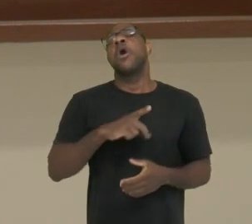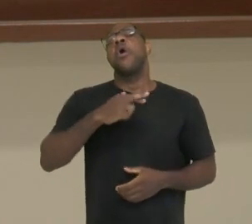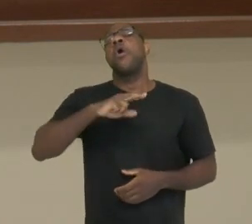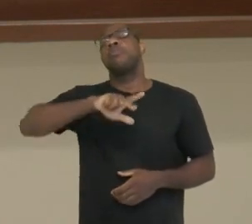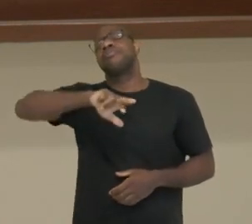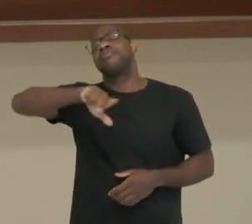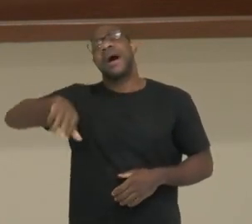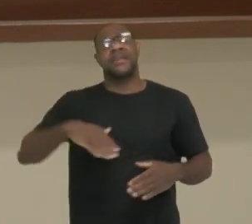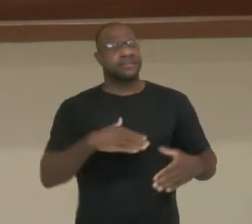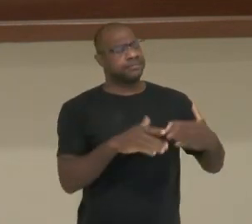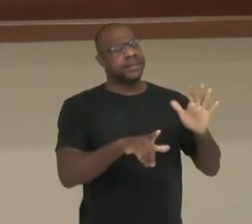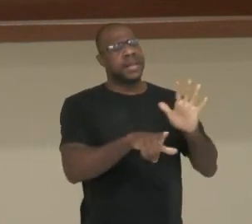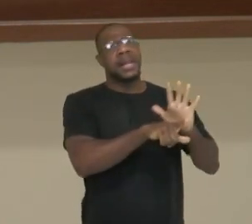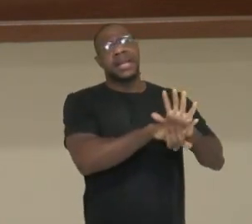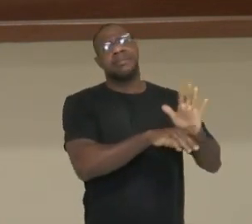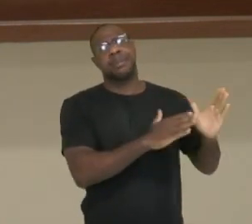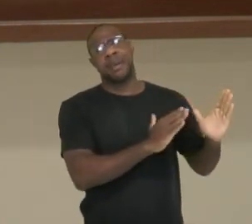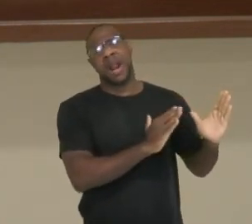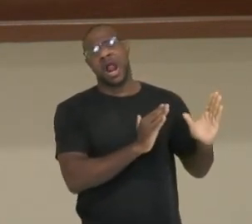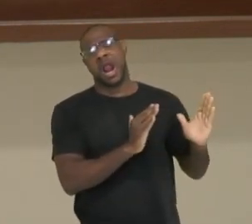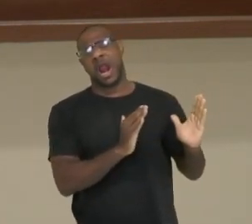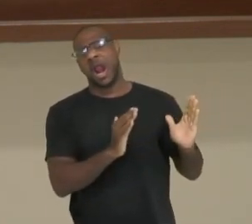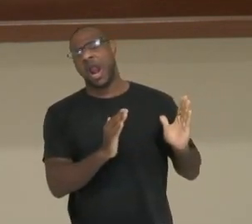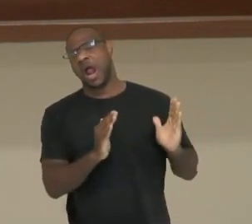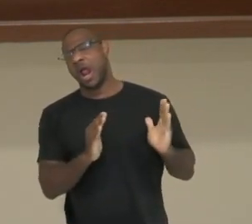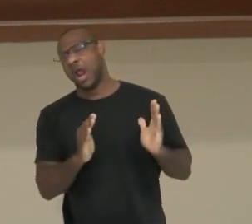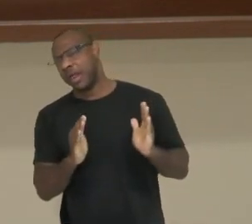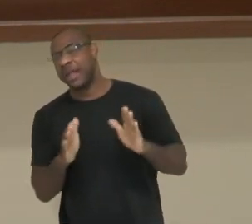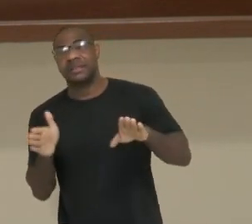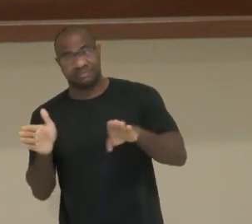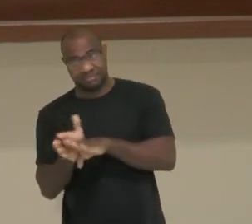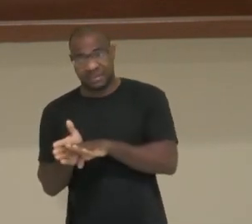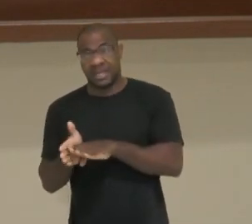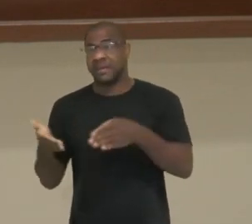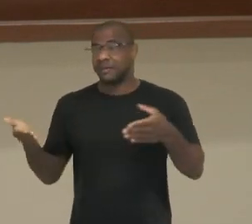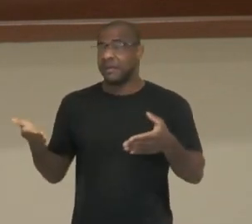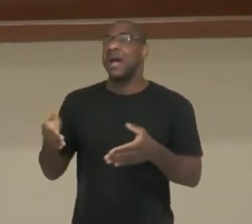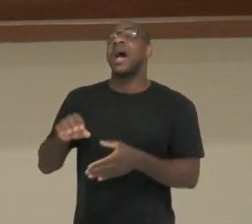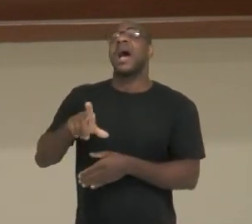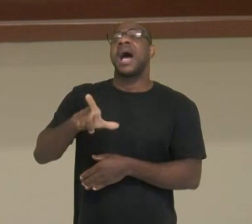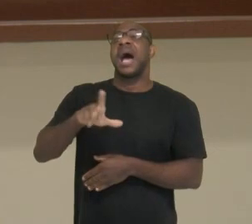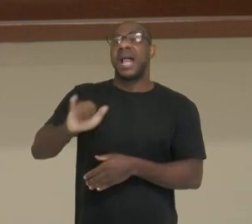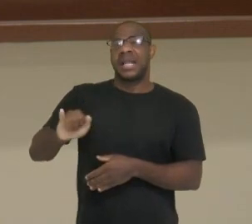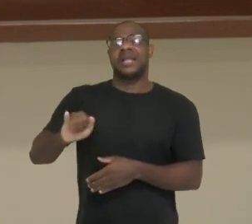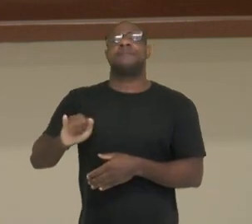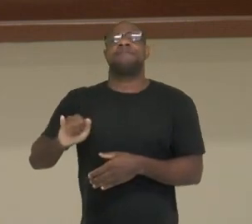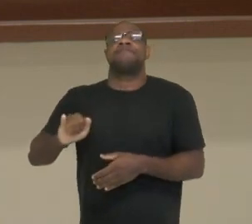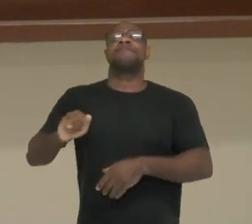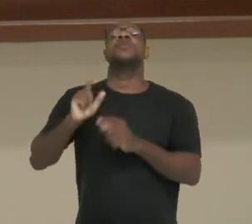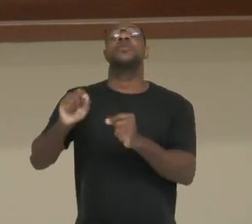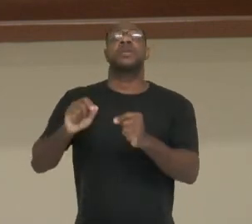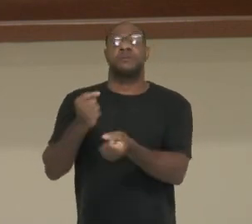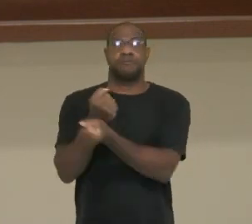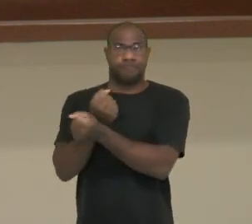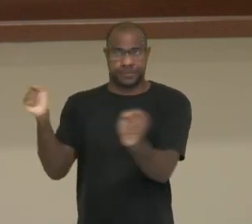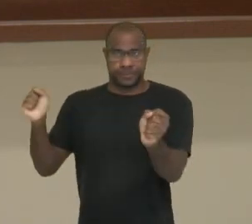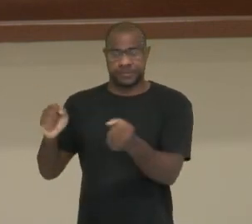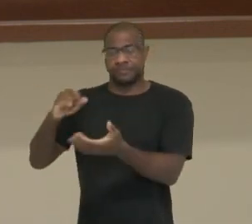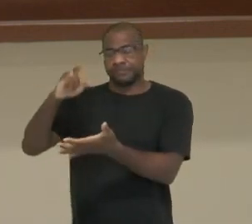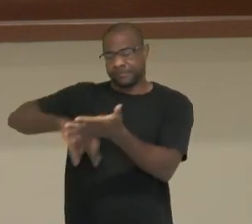o tráfico de escravos. Uma outra lei que nós vimos nessa aula importante foi a Lei do Ventre Livre